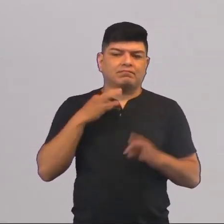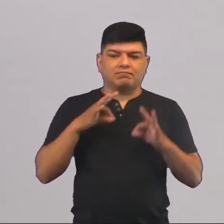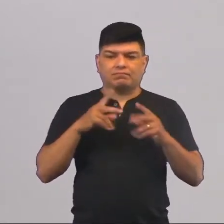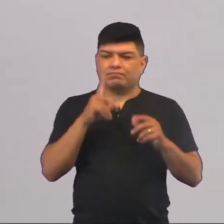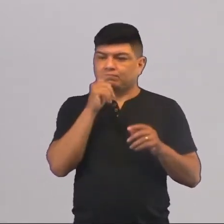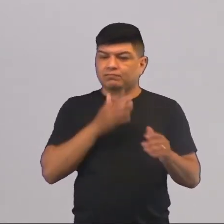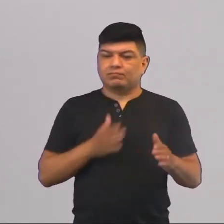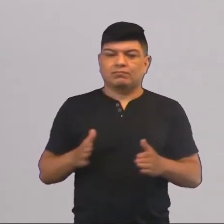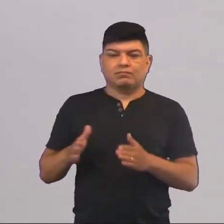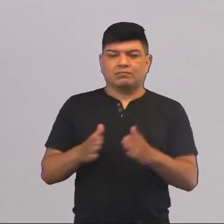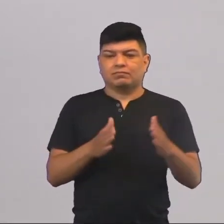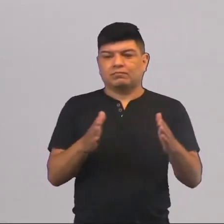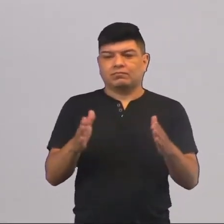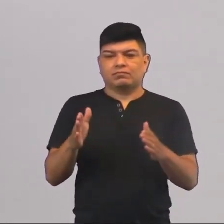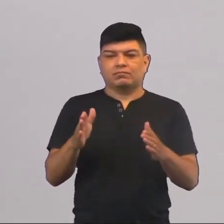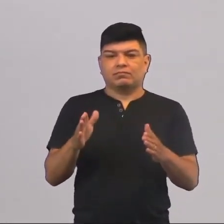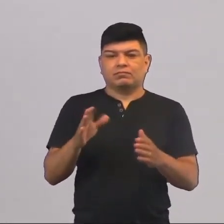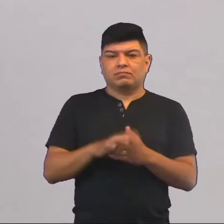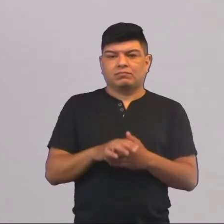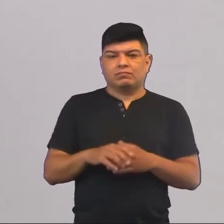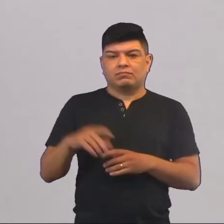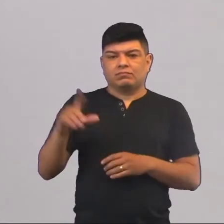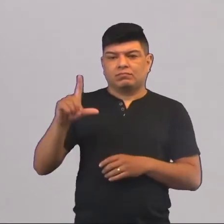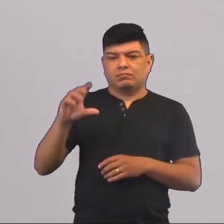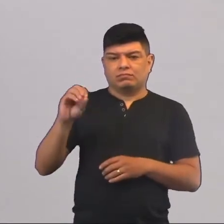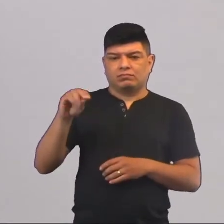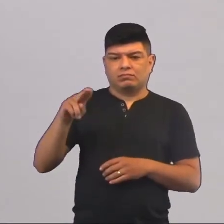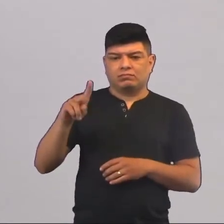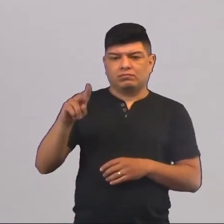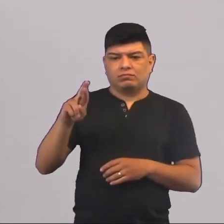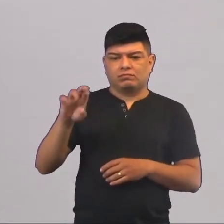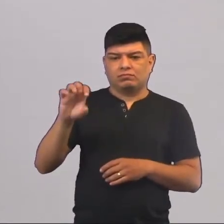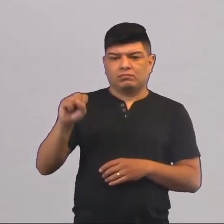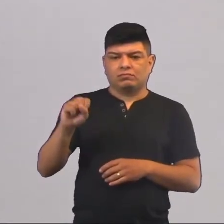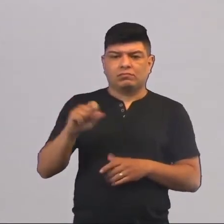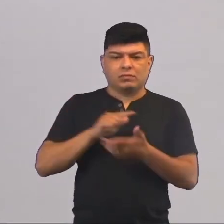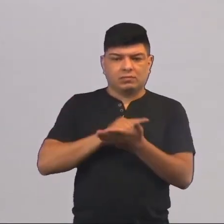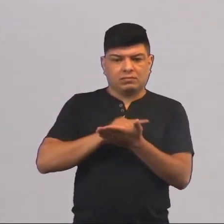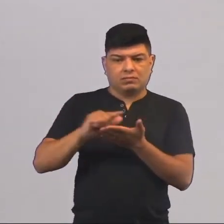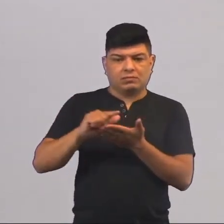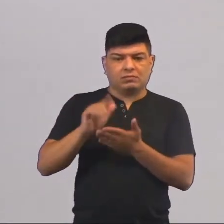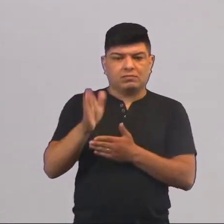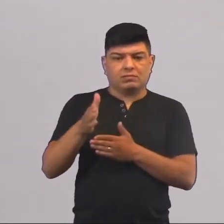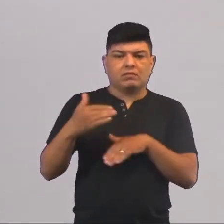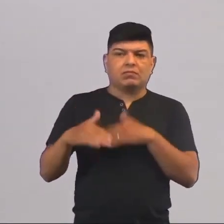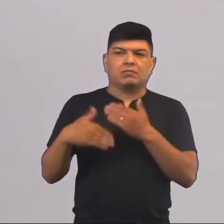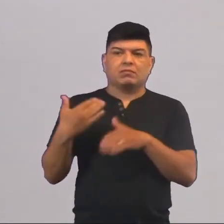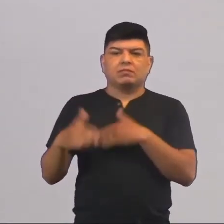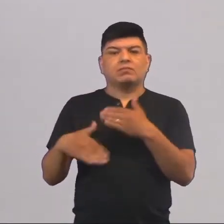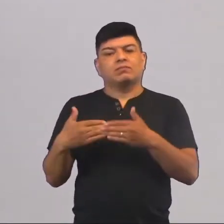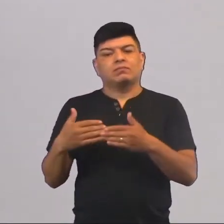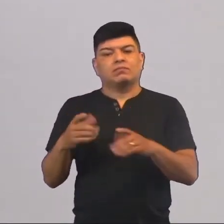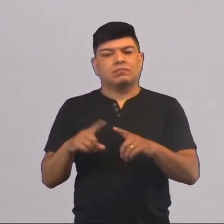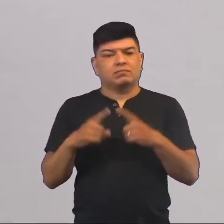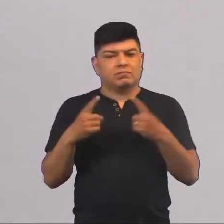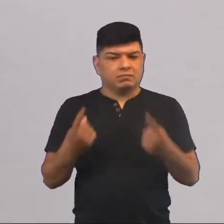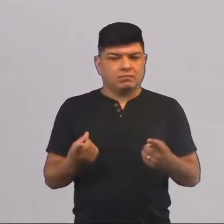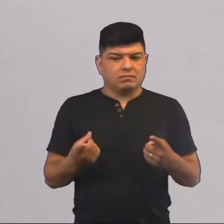rio Tâmisa, lá no centro de Londres, que já foi despoluído, Ao longo desse processo,